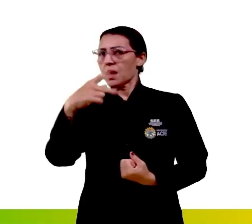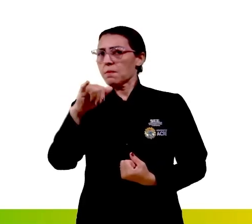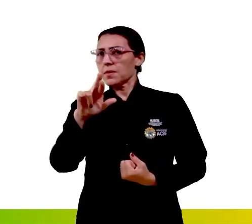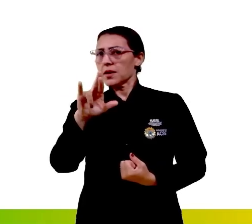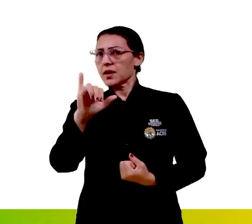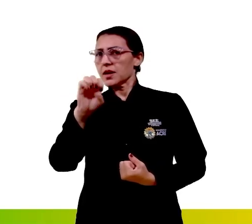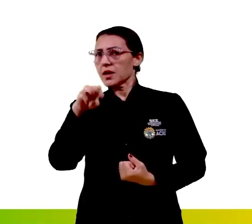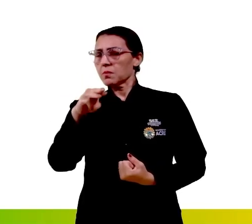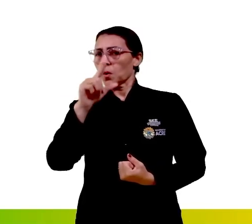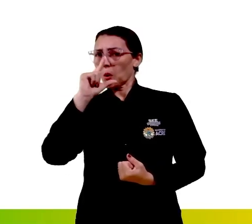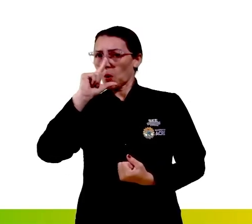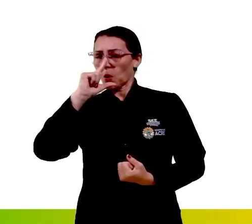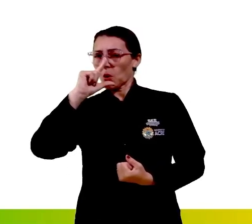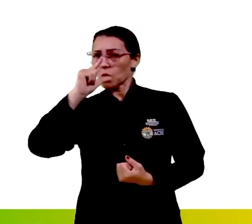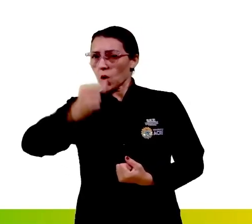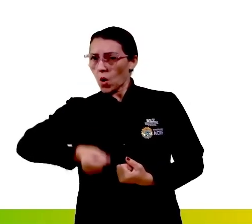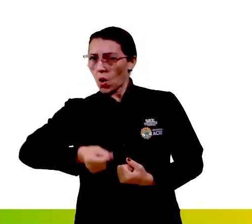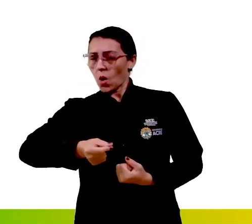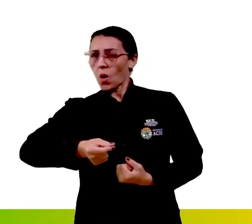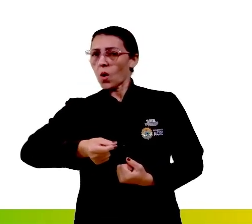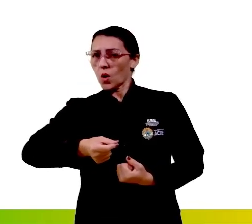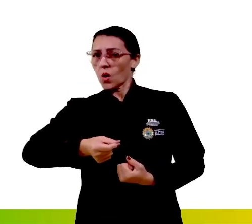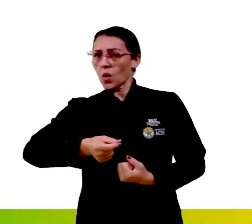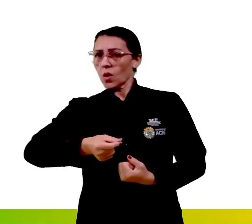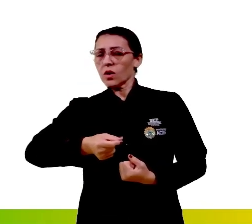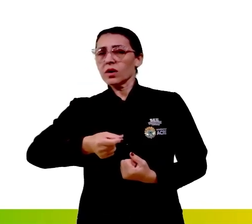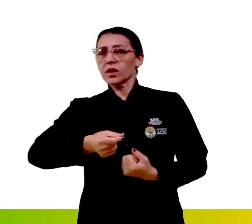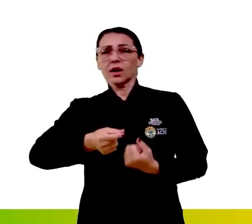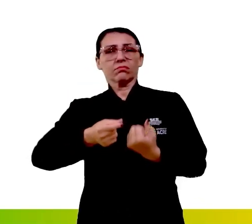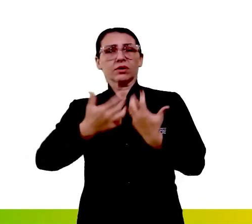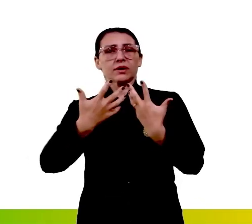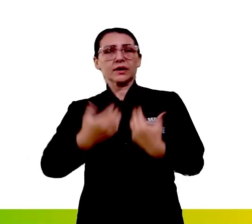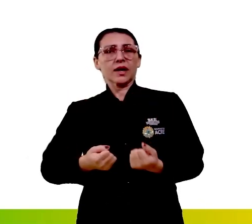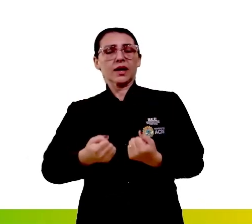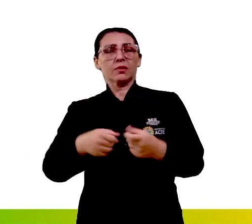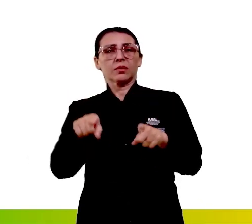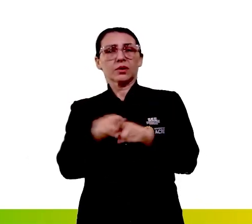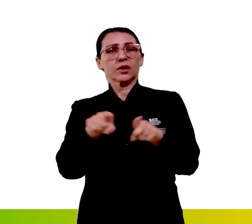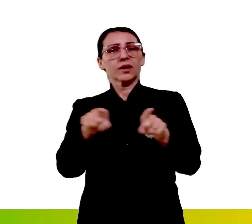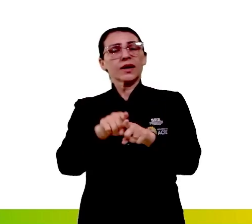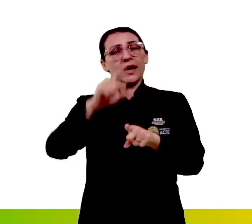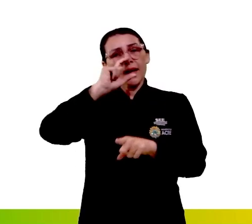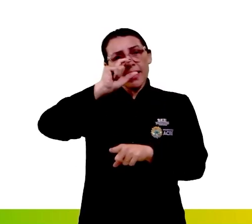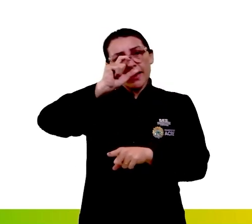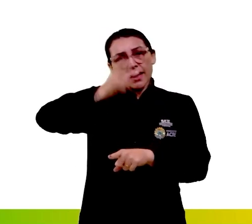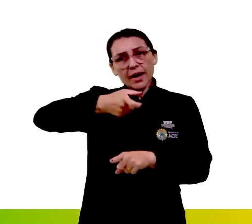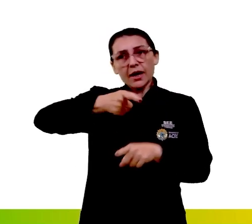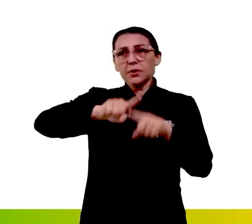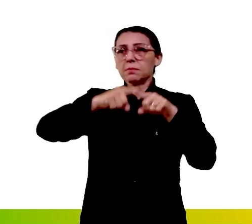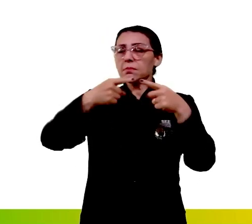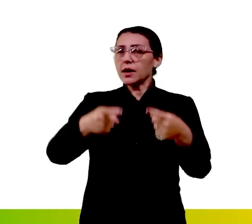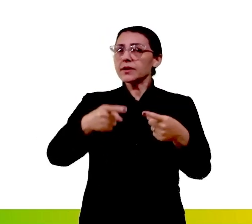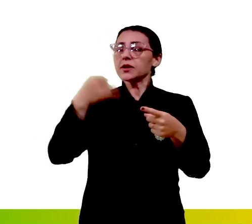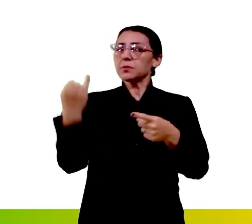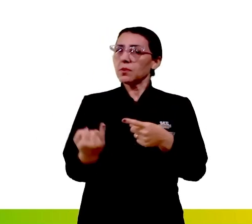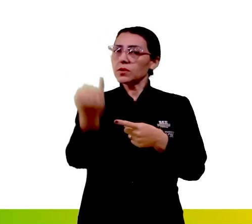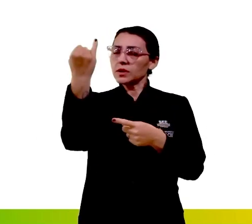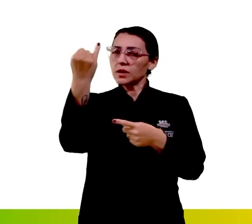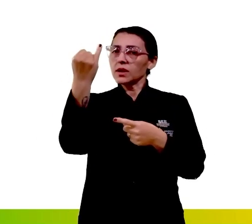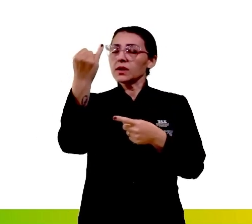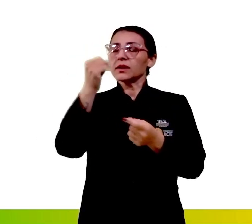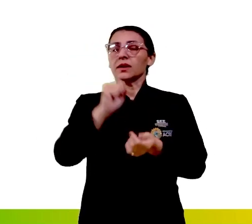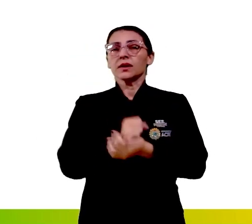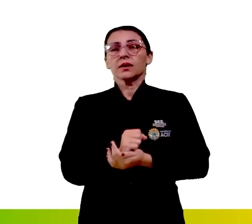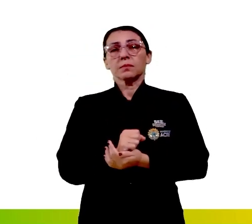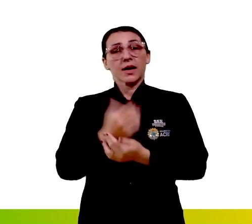John Locke, tudo bem, se contrapôs ao racionalismo de Descartes, mas o empirismo é de fundamental importância,